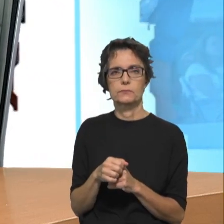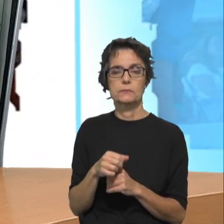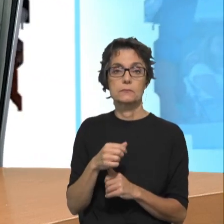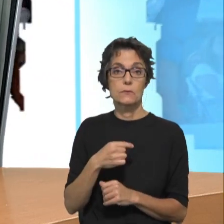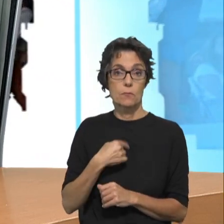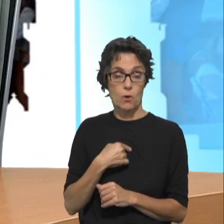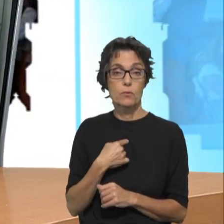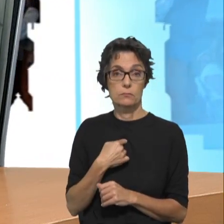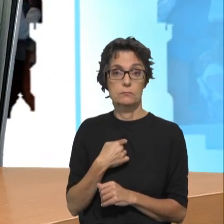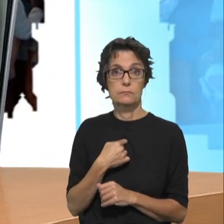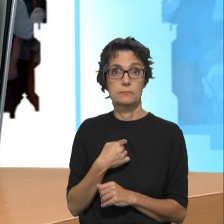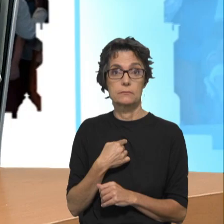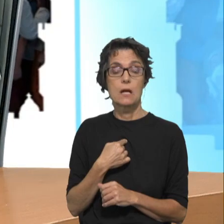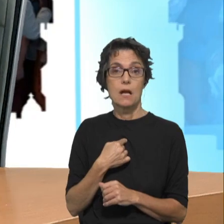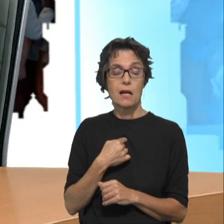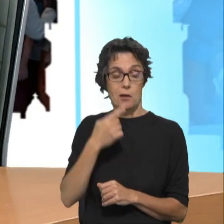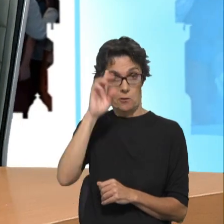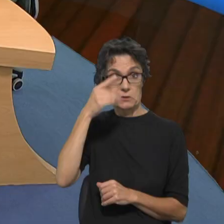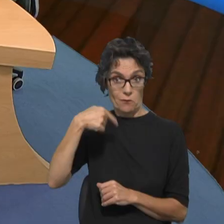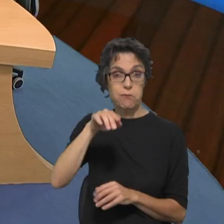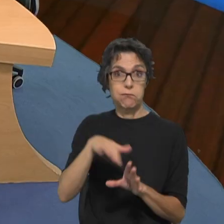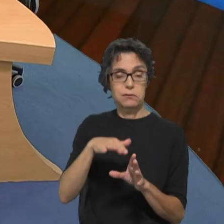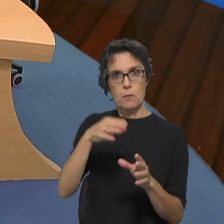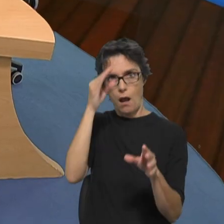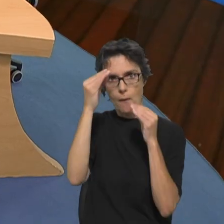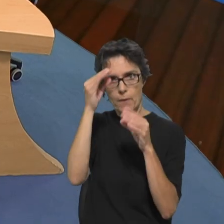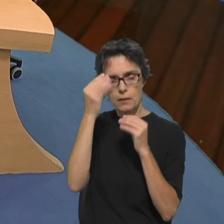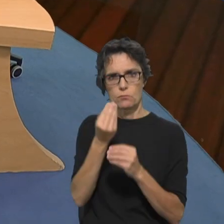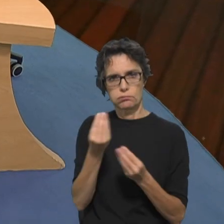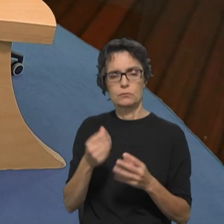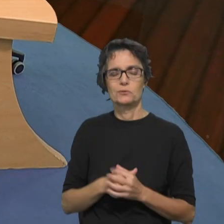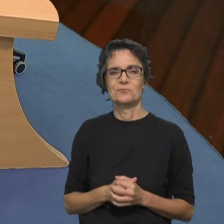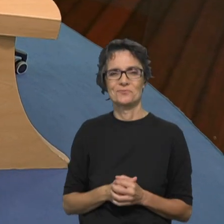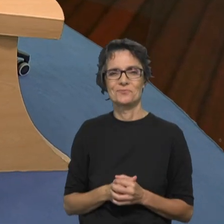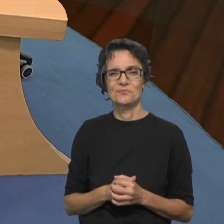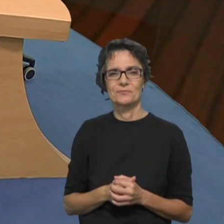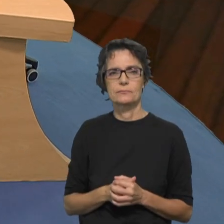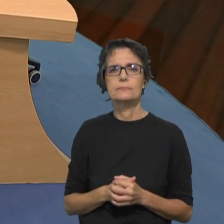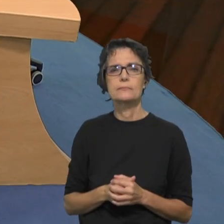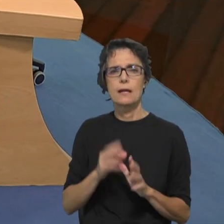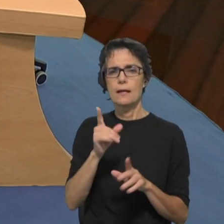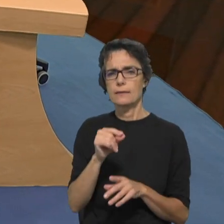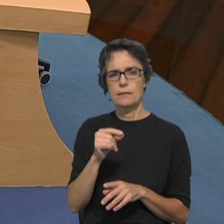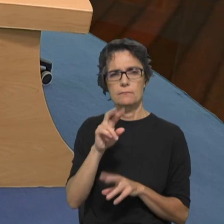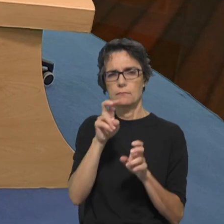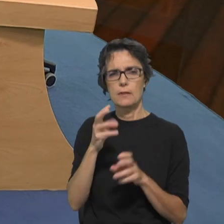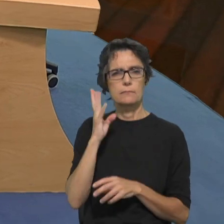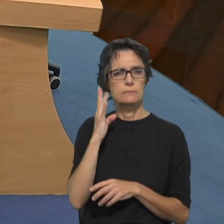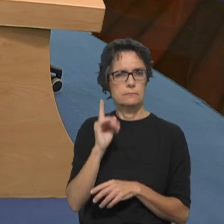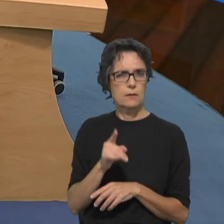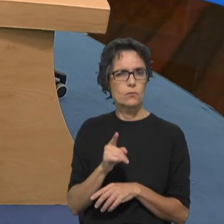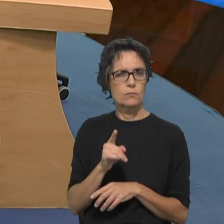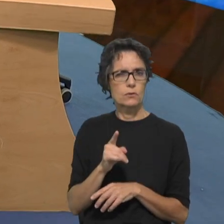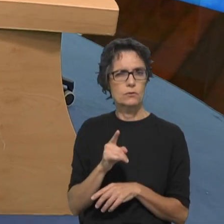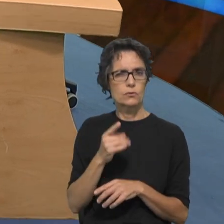Eu tenciono aprender muito neste encontro que possibilitamos. O ponto de partida serão os números, serão os dados e os